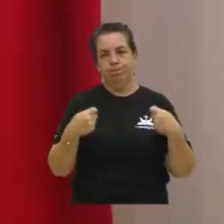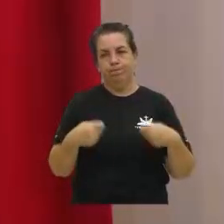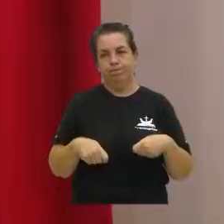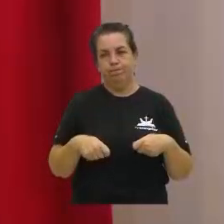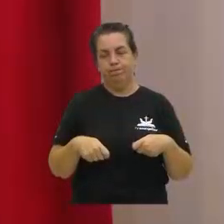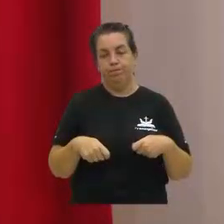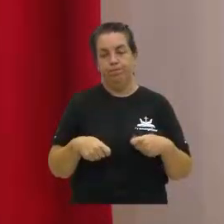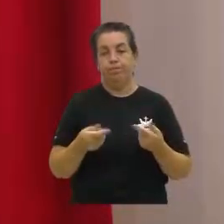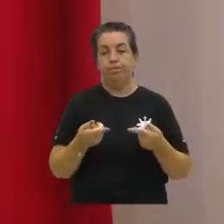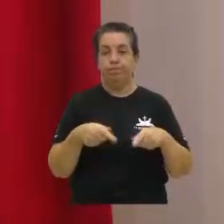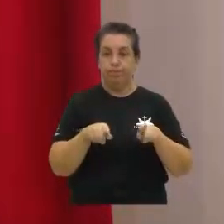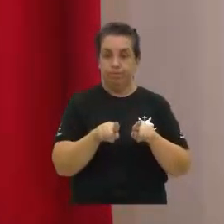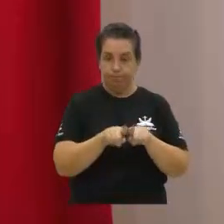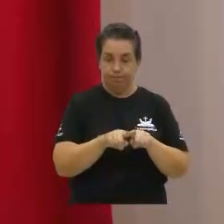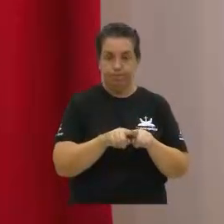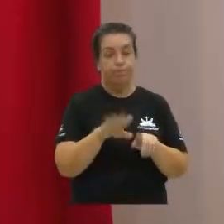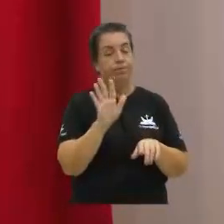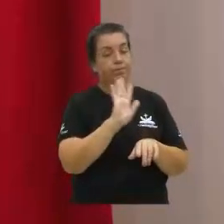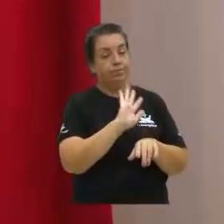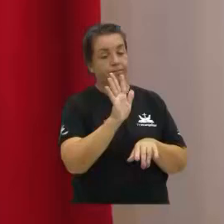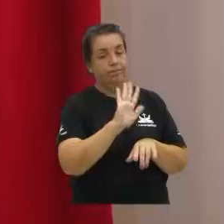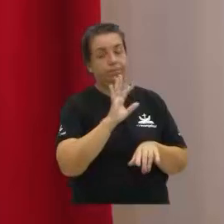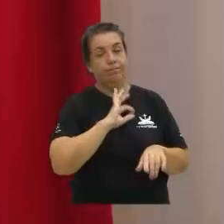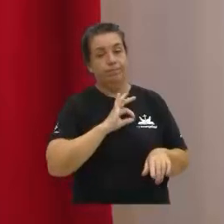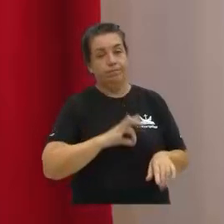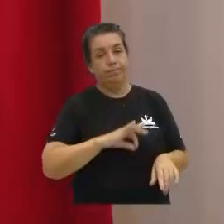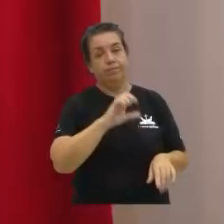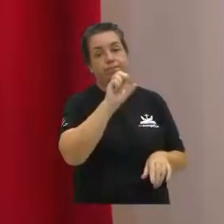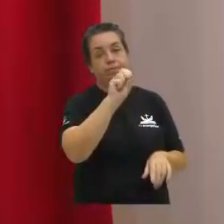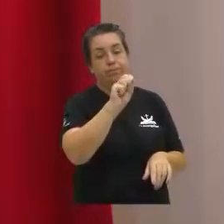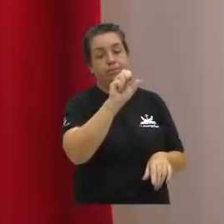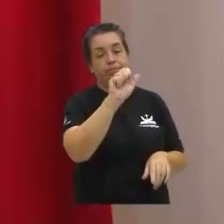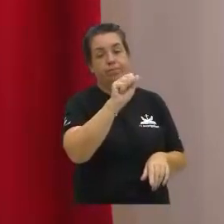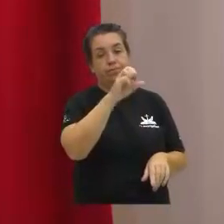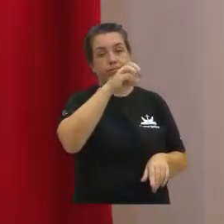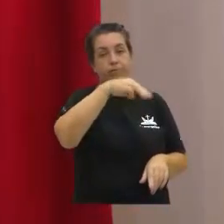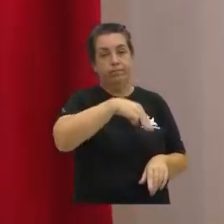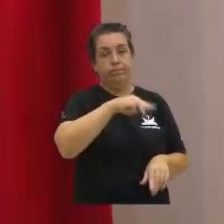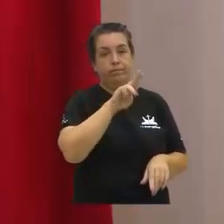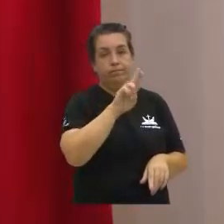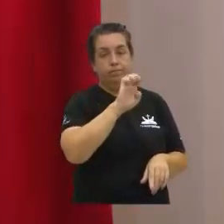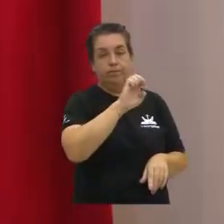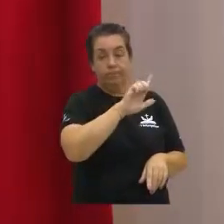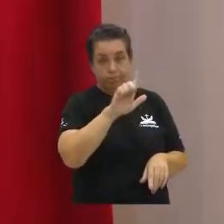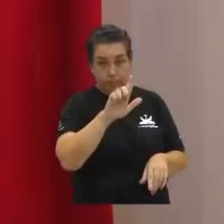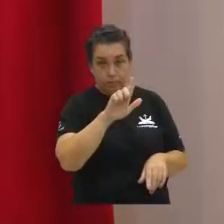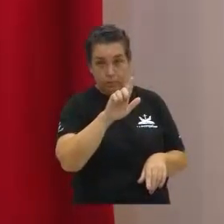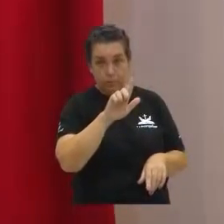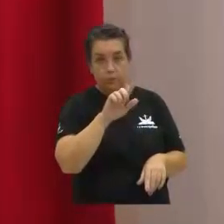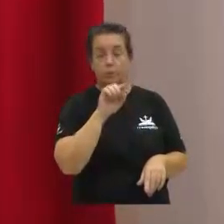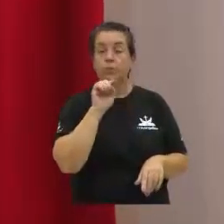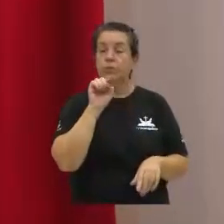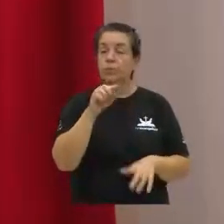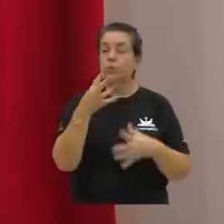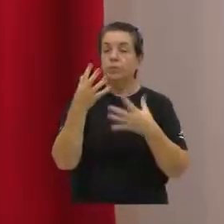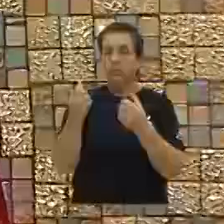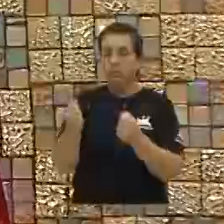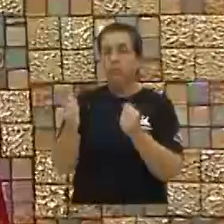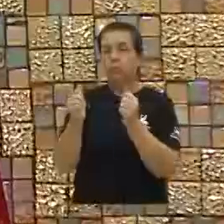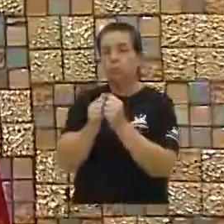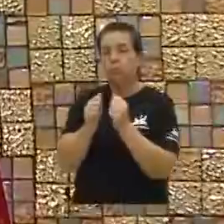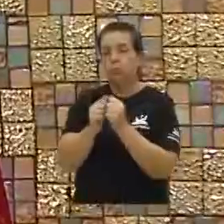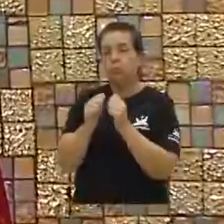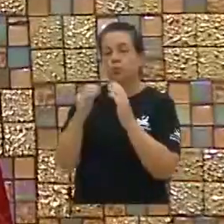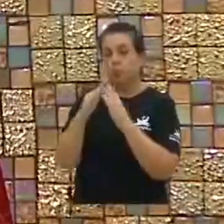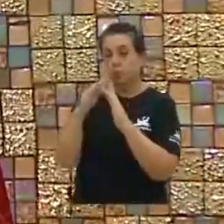Mais uma vez, minha saudação, Padre Samuel, que nos recebeu, eu digo, como clero diocesano, tão bem